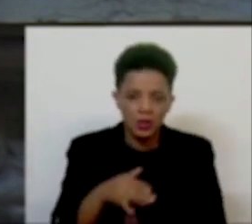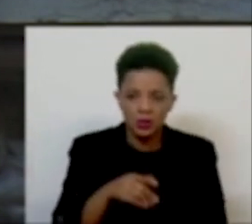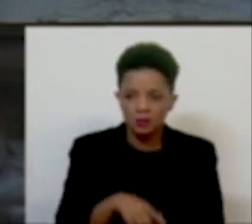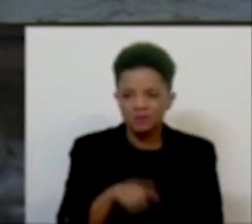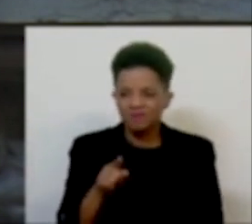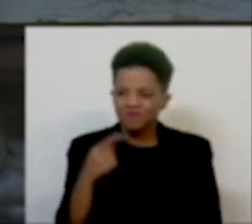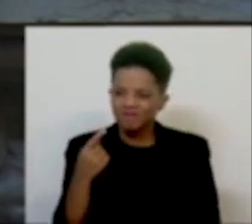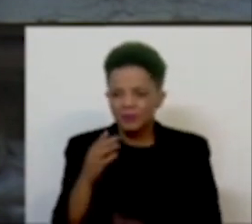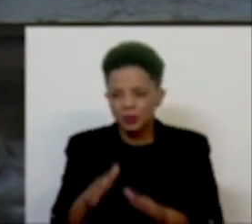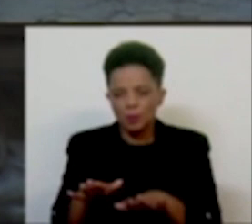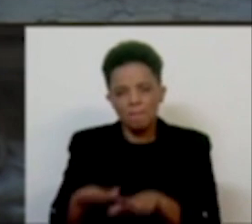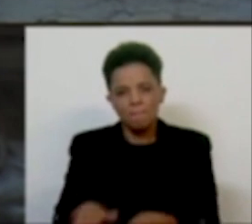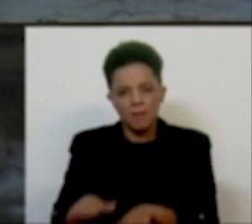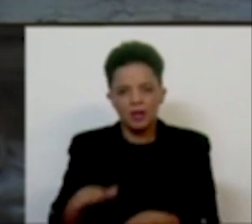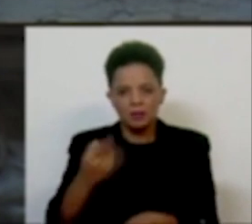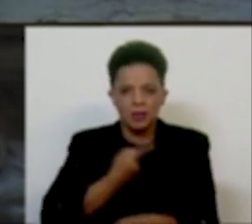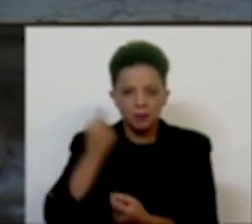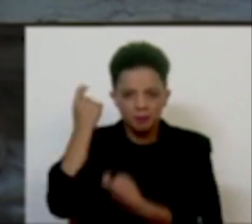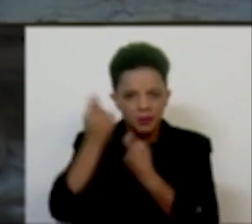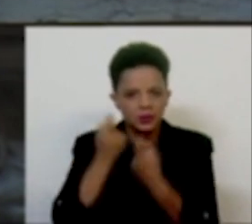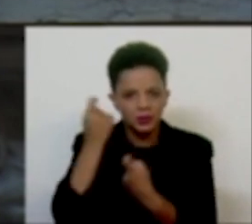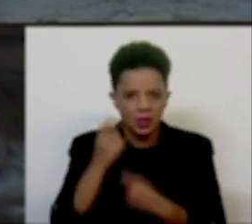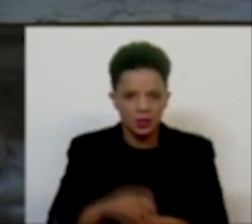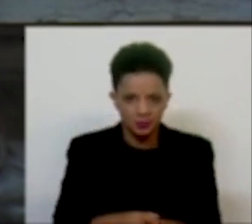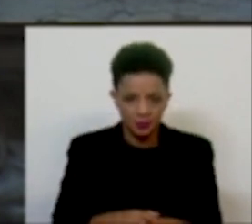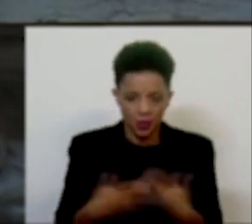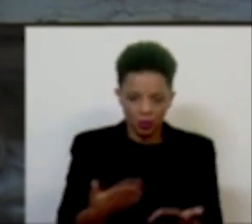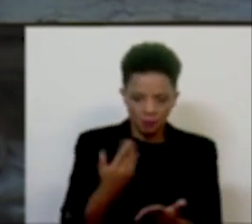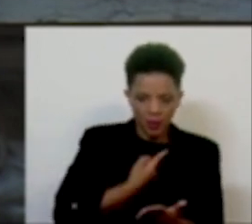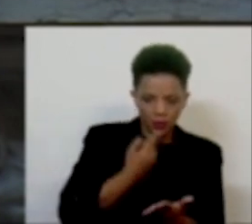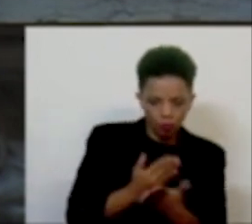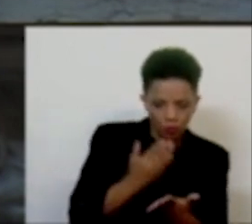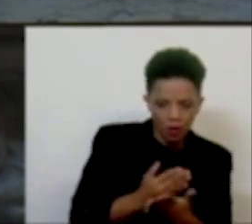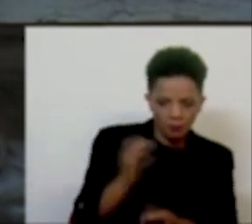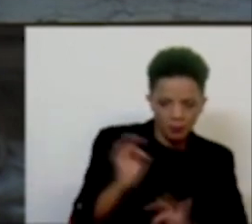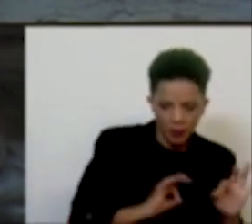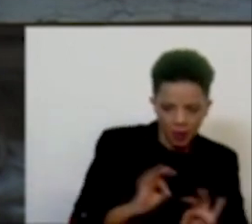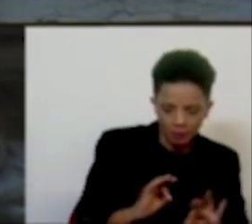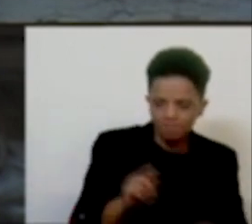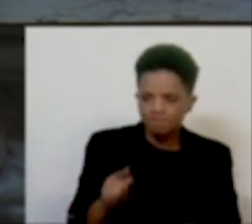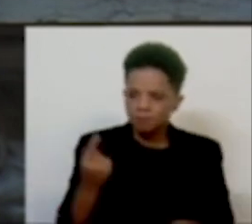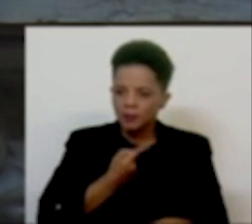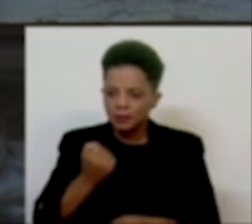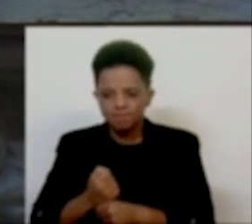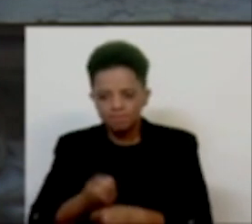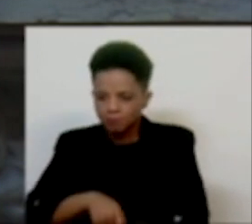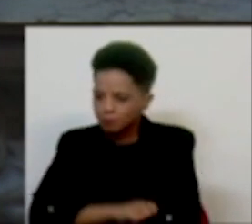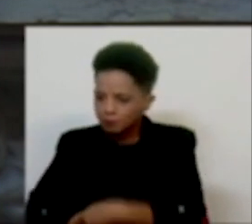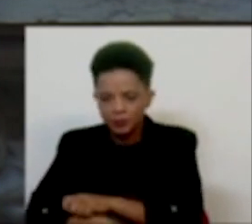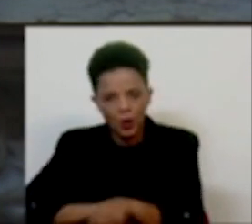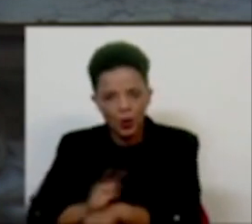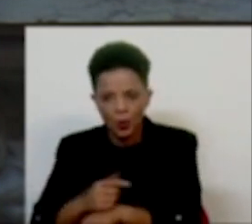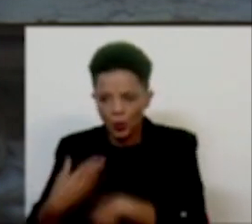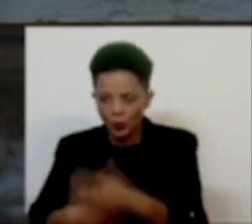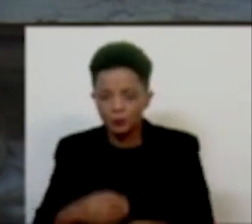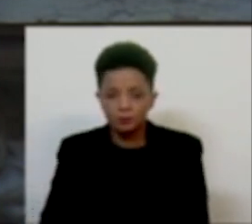faz sentido é parar um pouco para refletir. Esta hora é de estudar e preparar, aquela de agir sem delongas. E